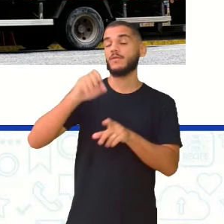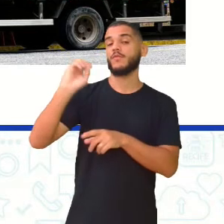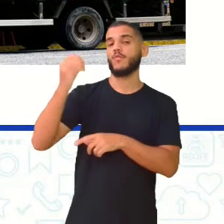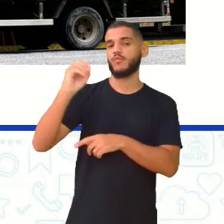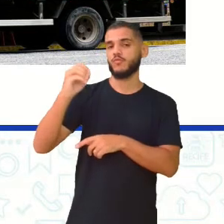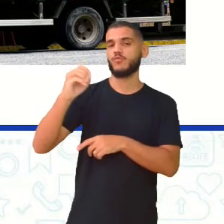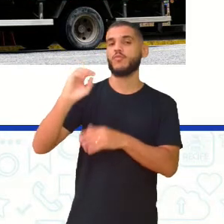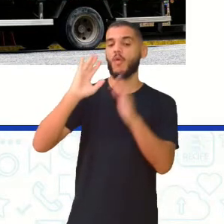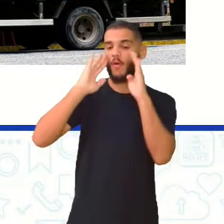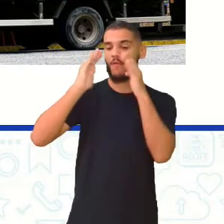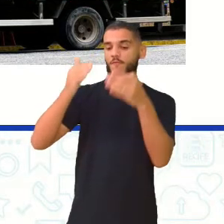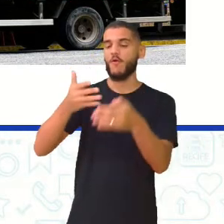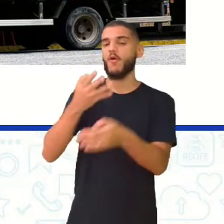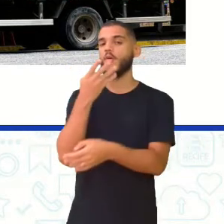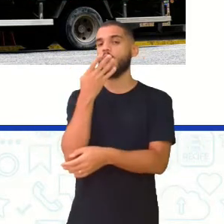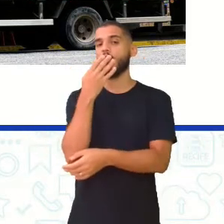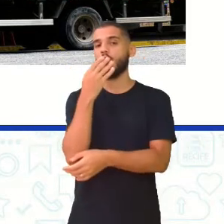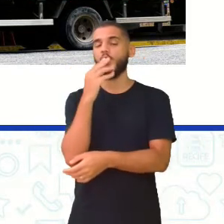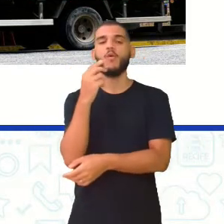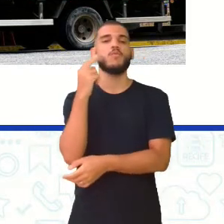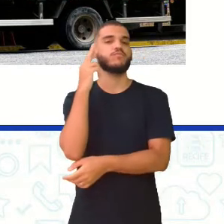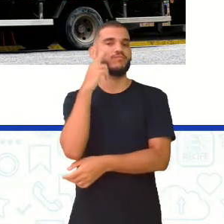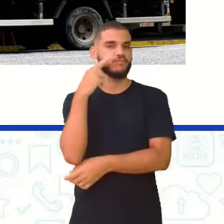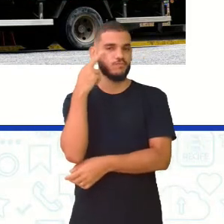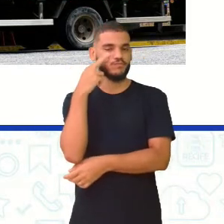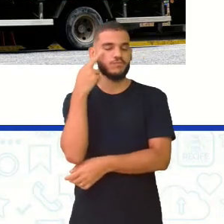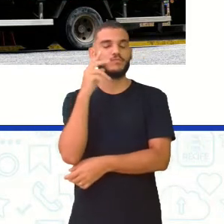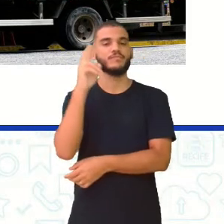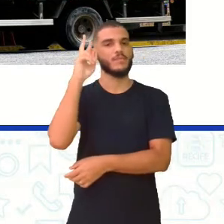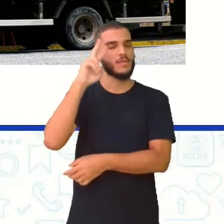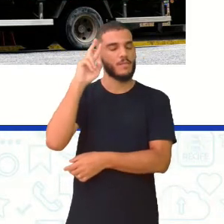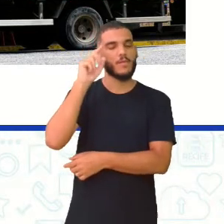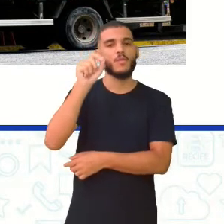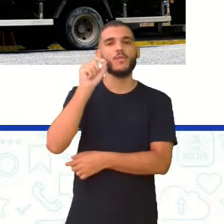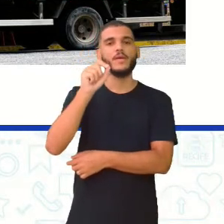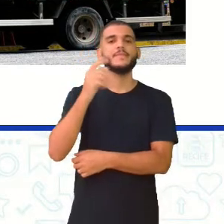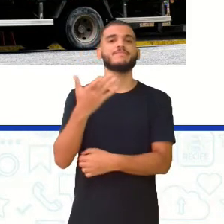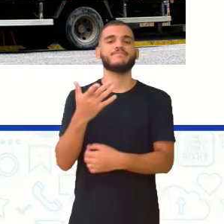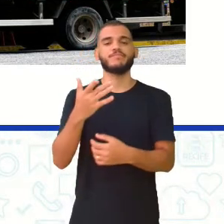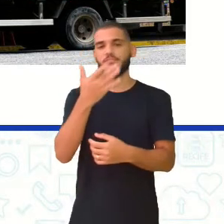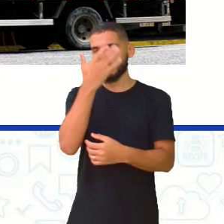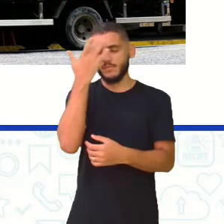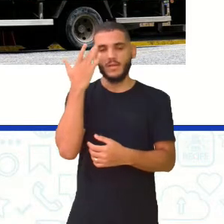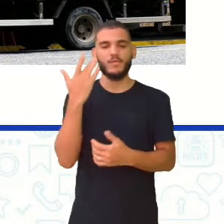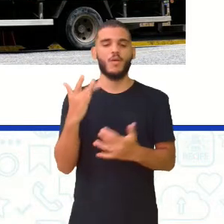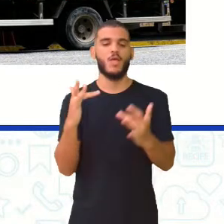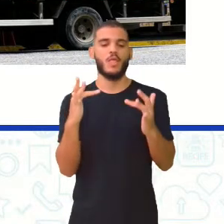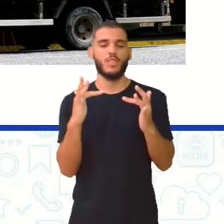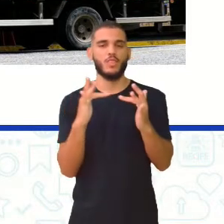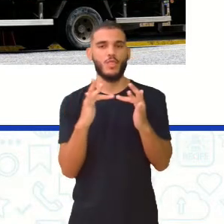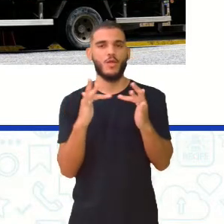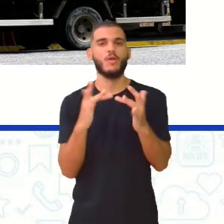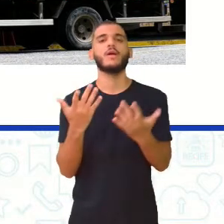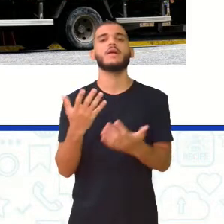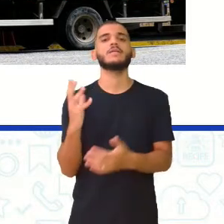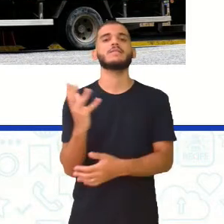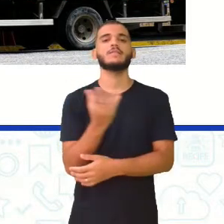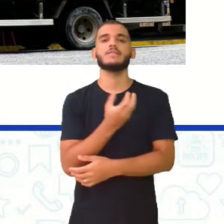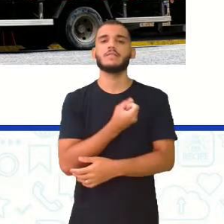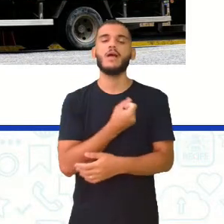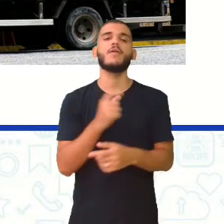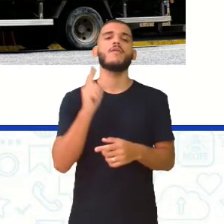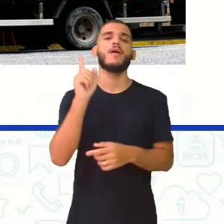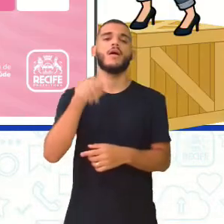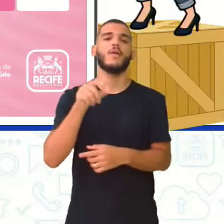Lembrando que um toque que salva. Nós temos aí esse QR Code que vocês vão poder apontar e abrir